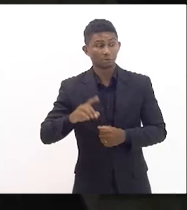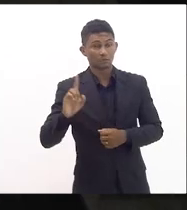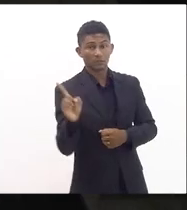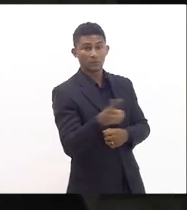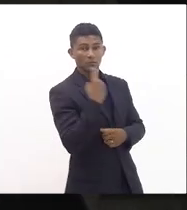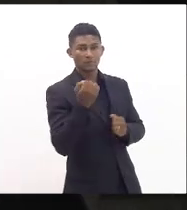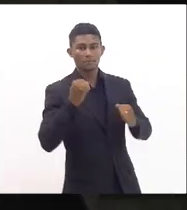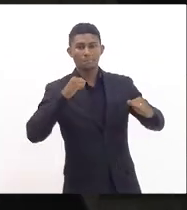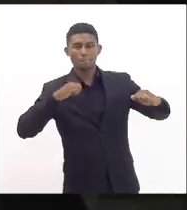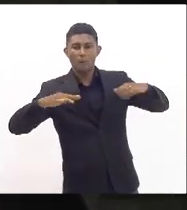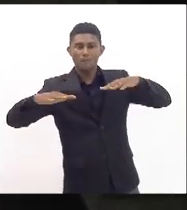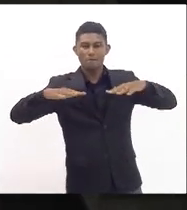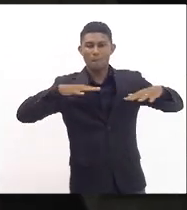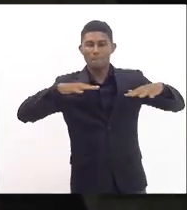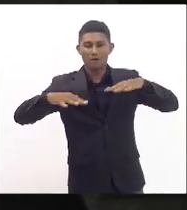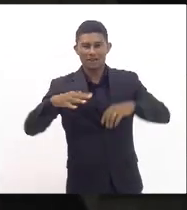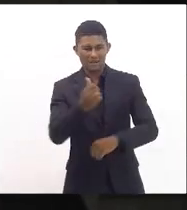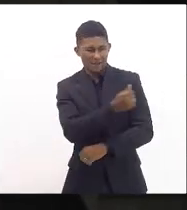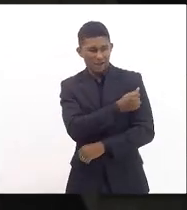movimento estudantil,